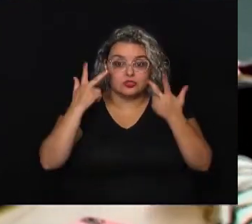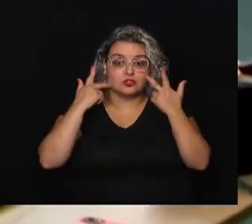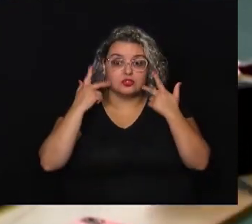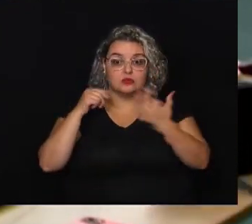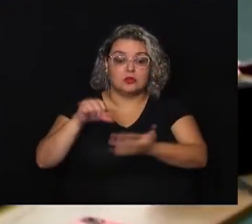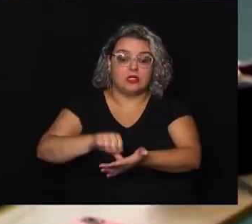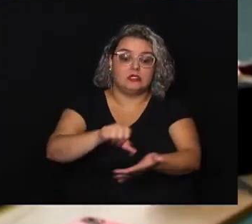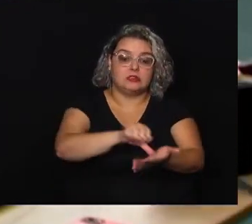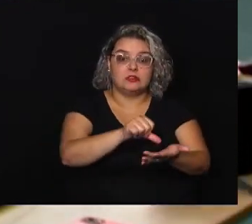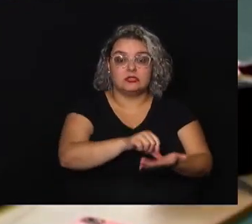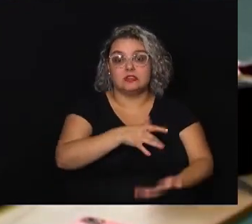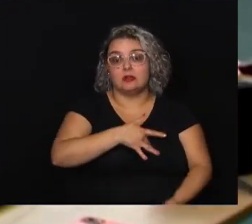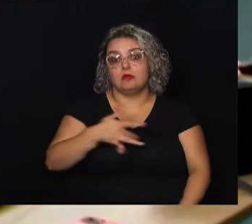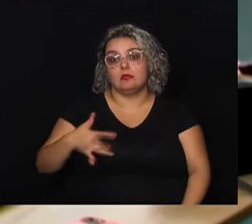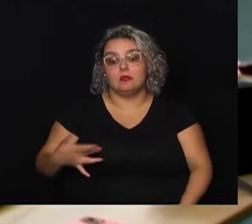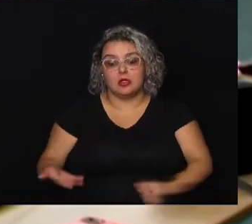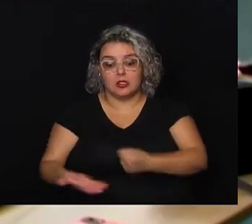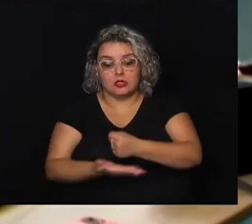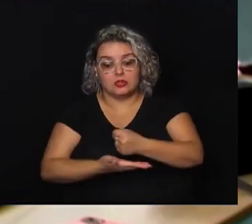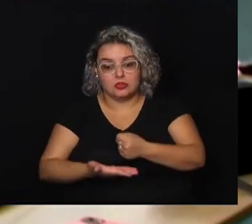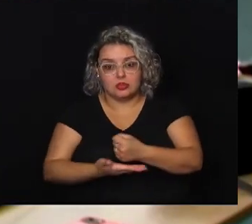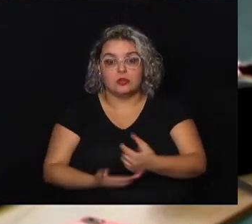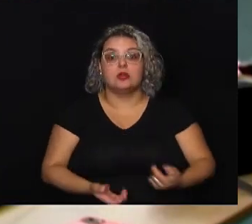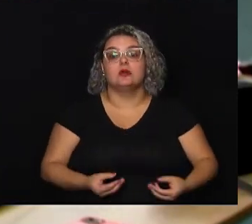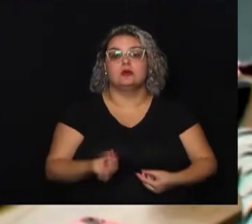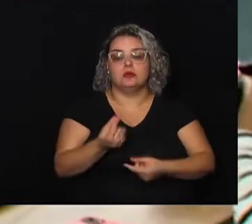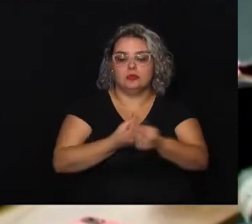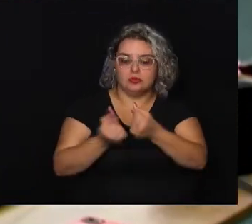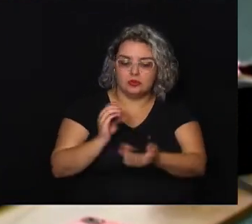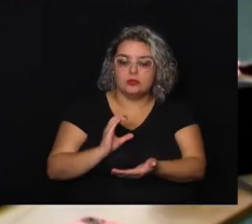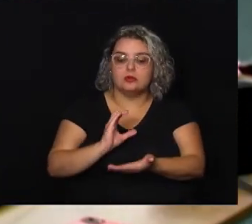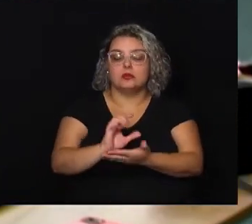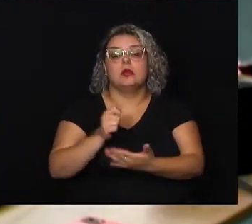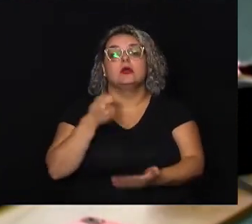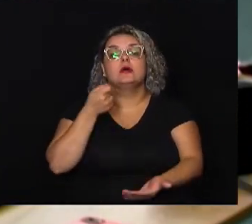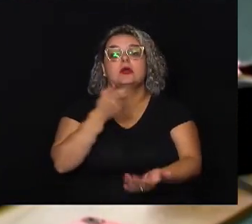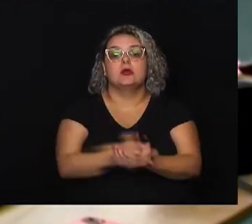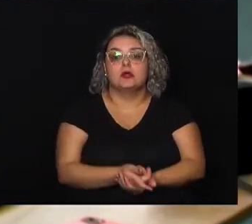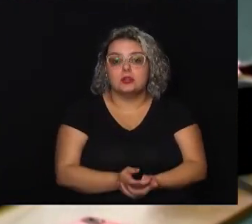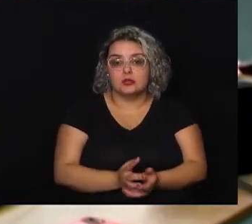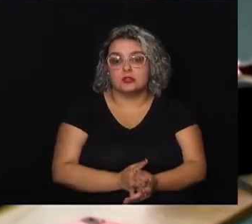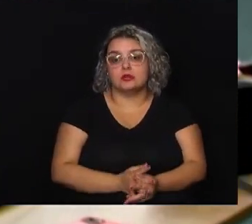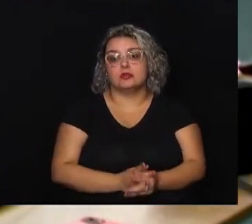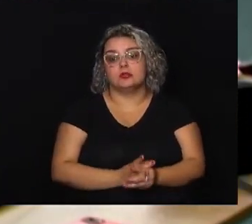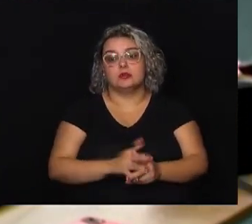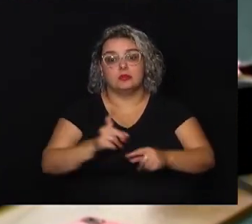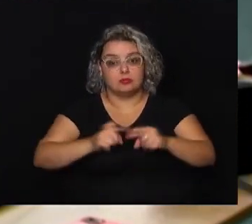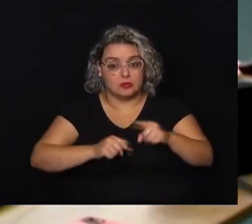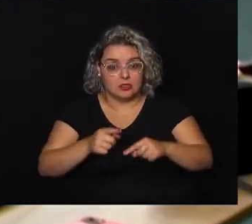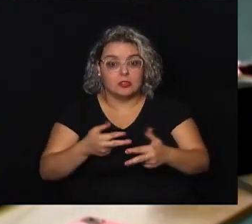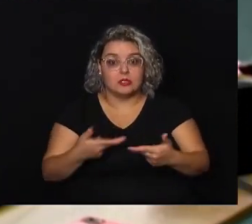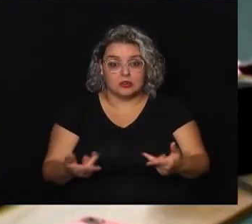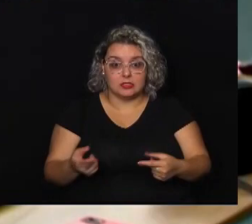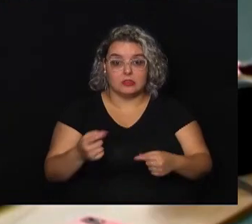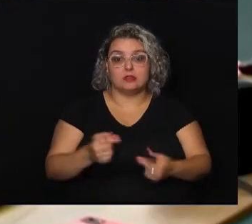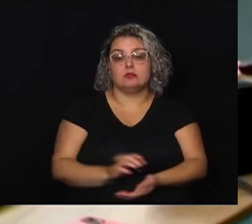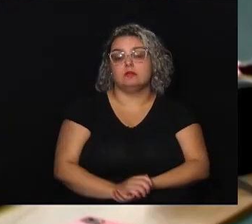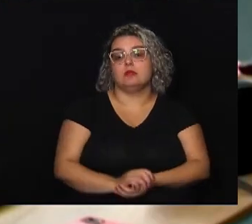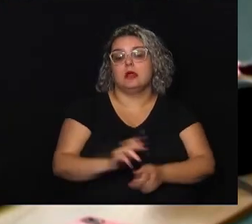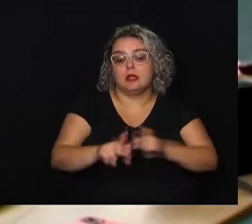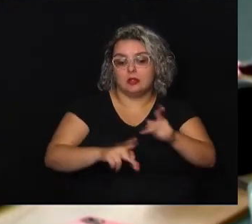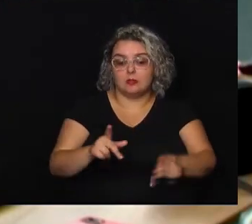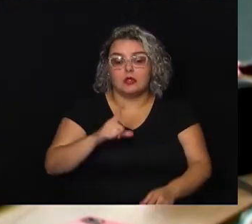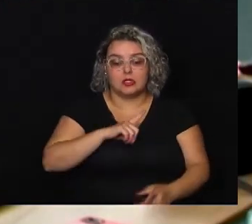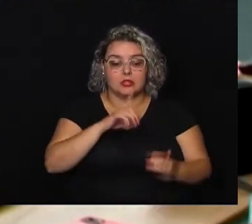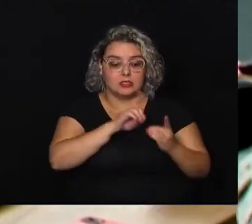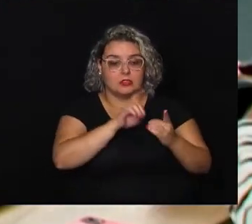unidades básicas. Eu destinei também um valor, um aporte, para que fossem adquiridos materiais e equipamentos, para que a população tenha